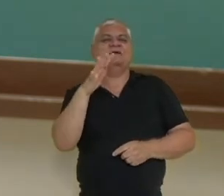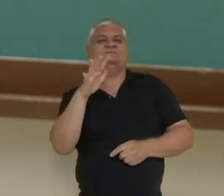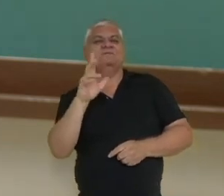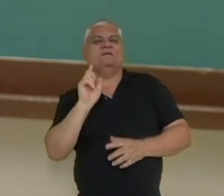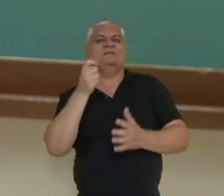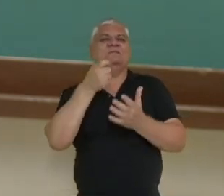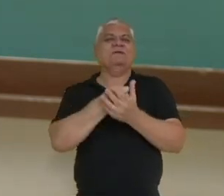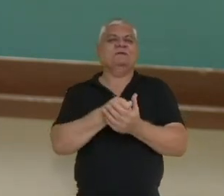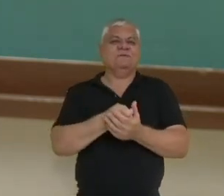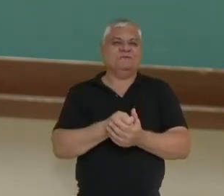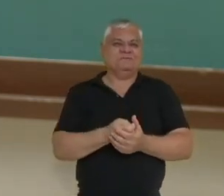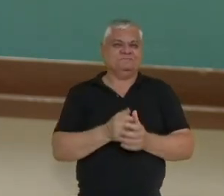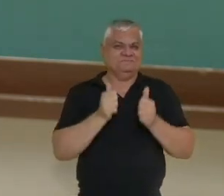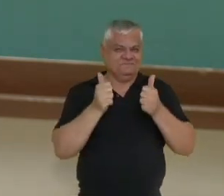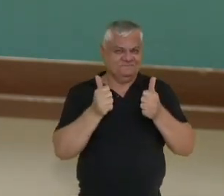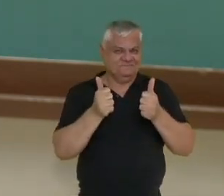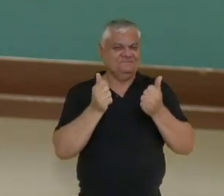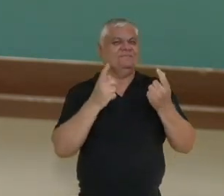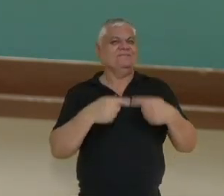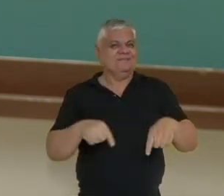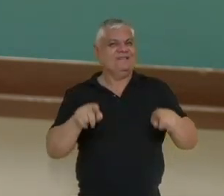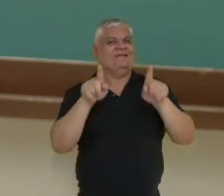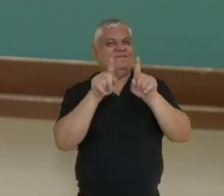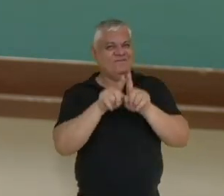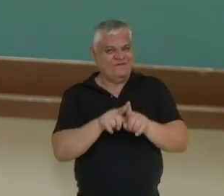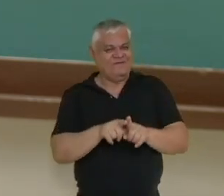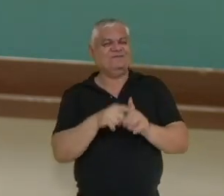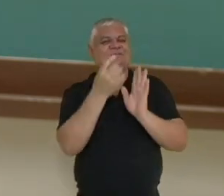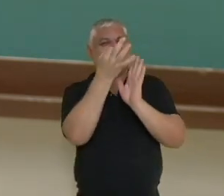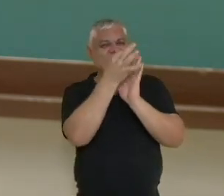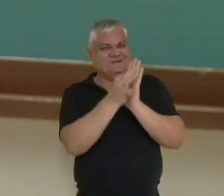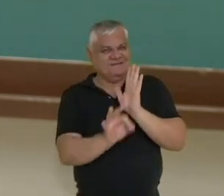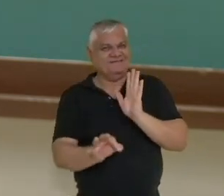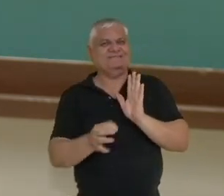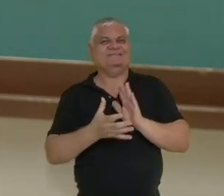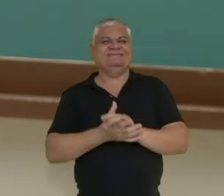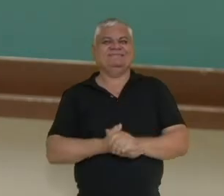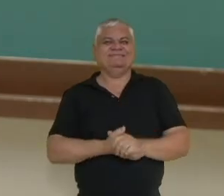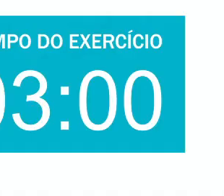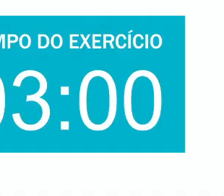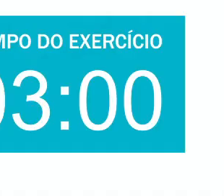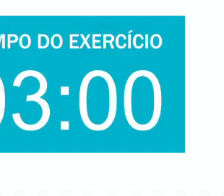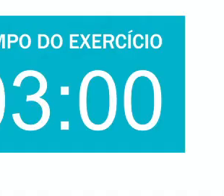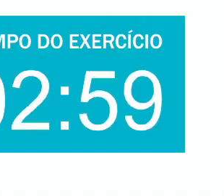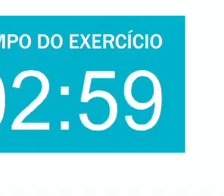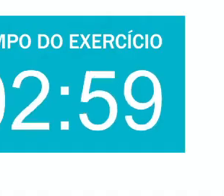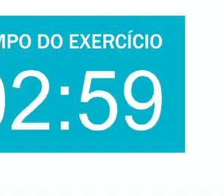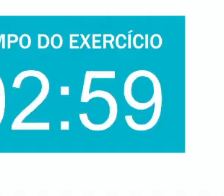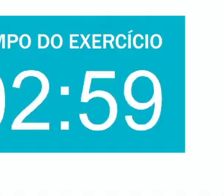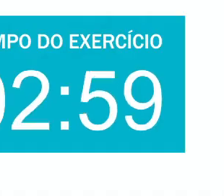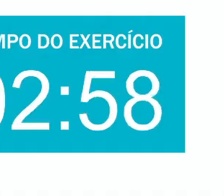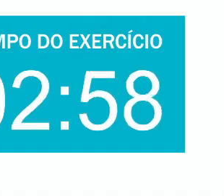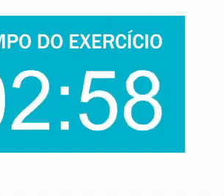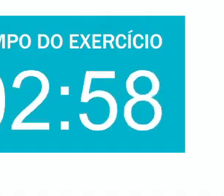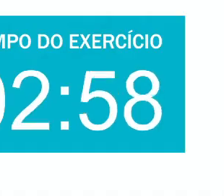esses doces, ok? E na sequência, eu volto para a correção com vocês.